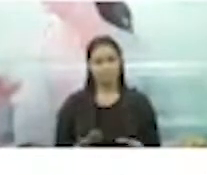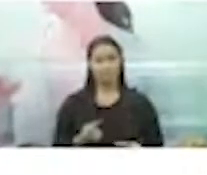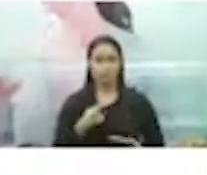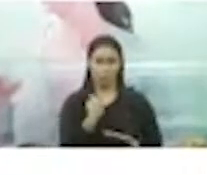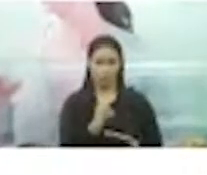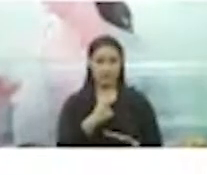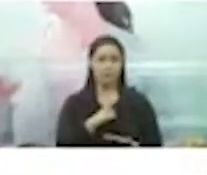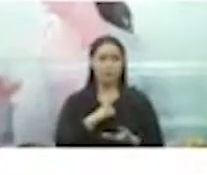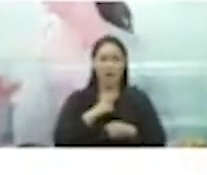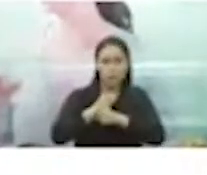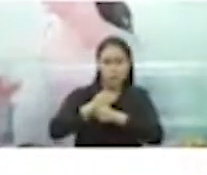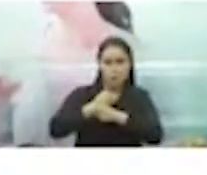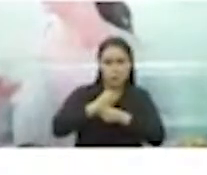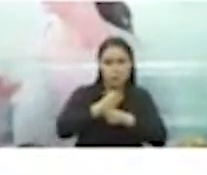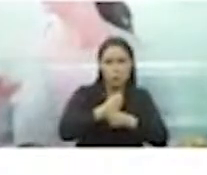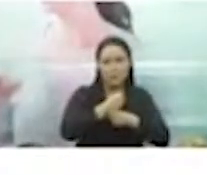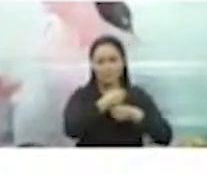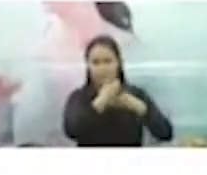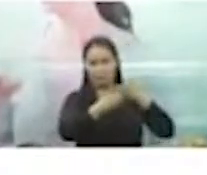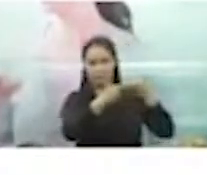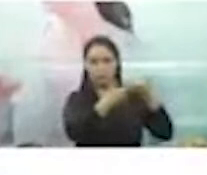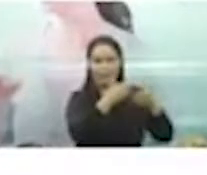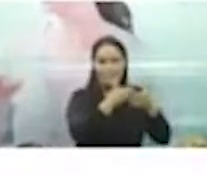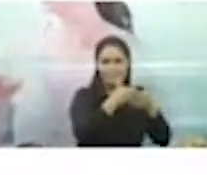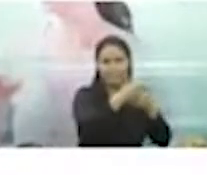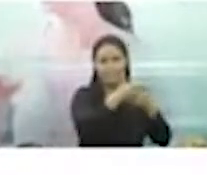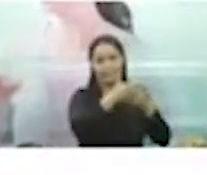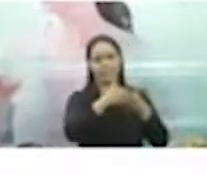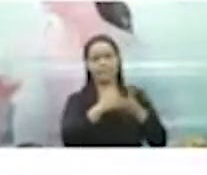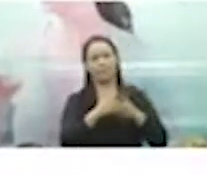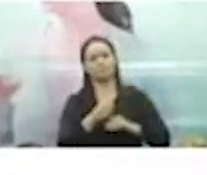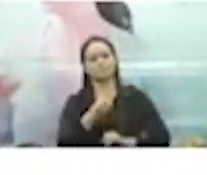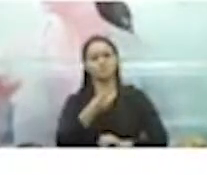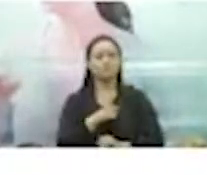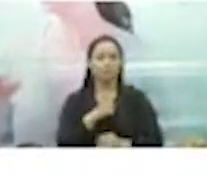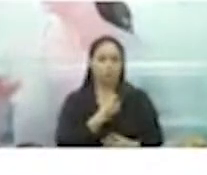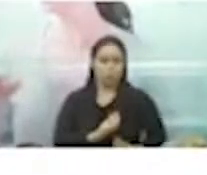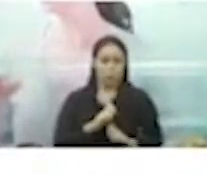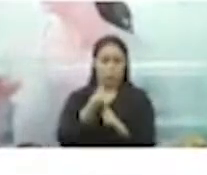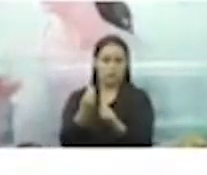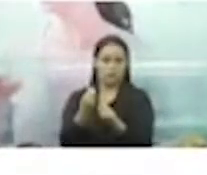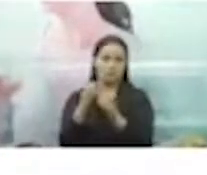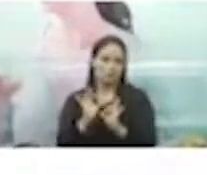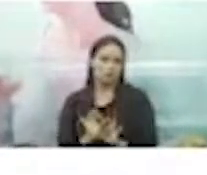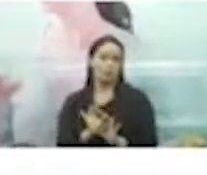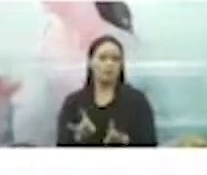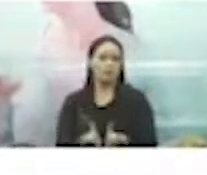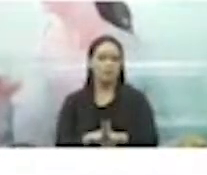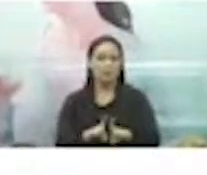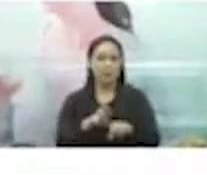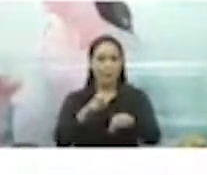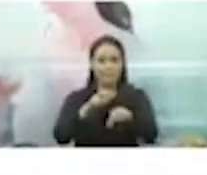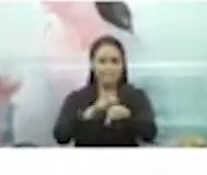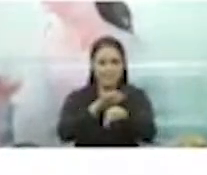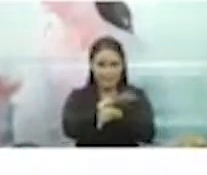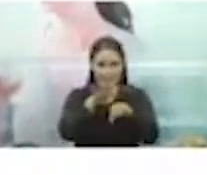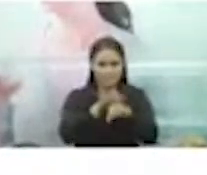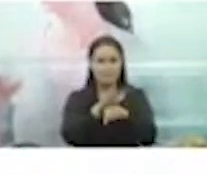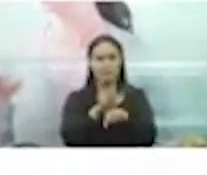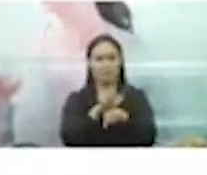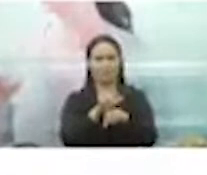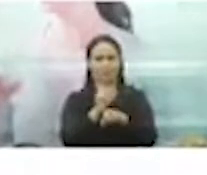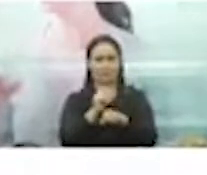tenha, né, anualmente conseguido aí ampliar esse volume de doações, né, inclusive na pandemia, o que foi uma